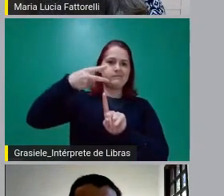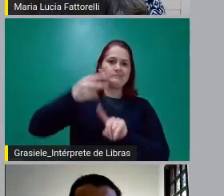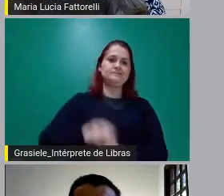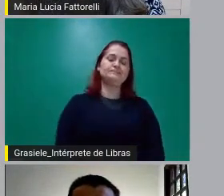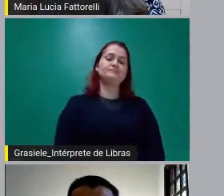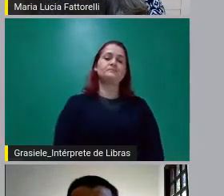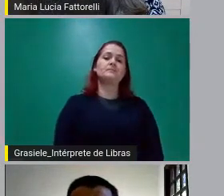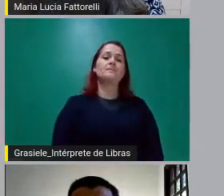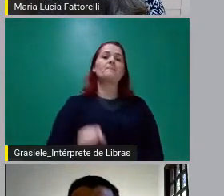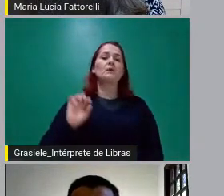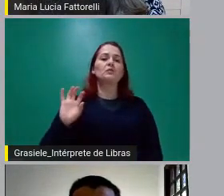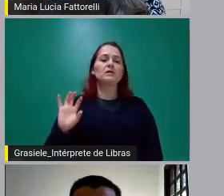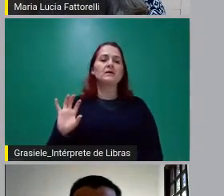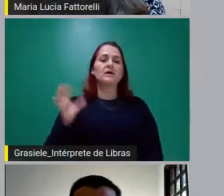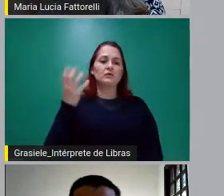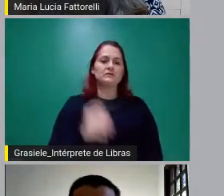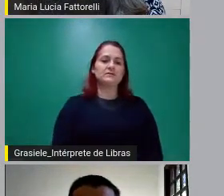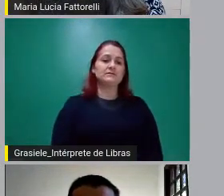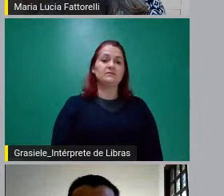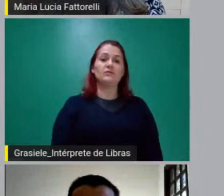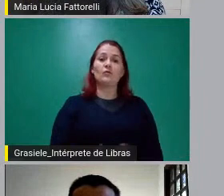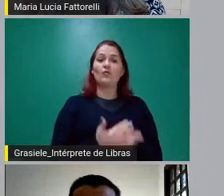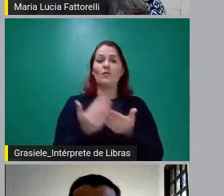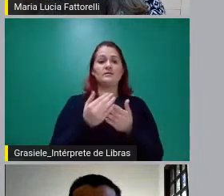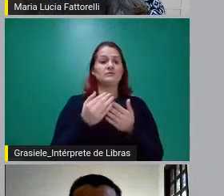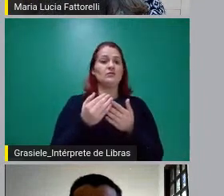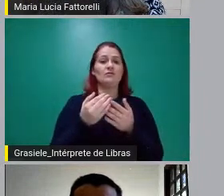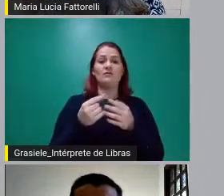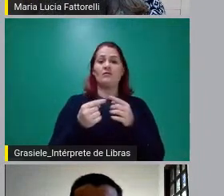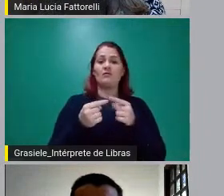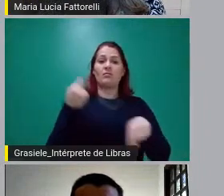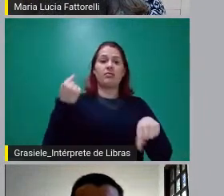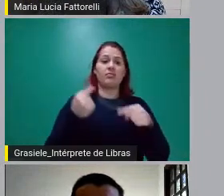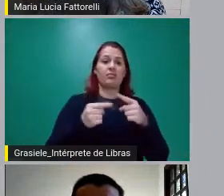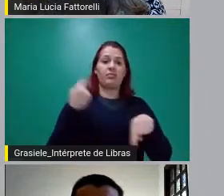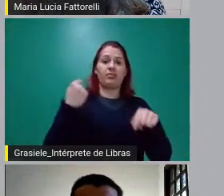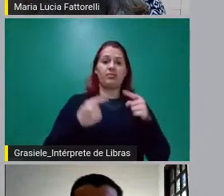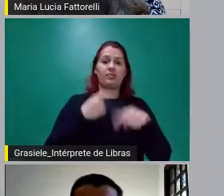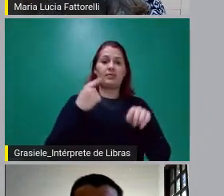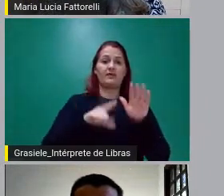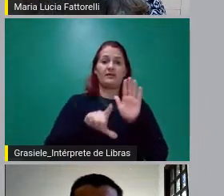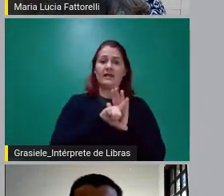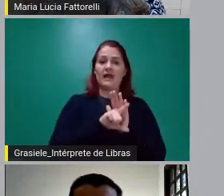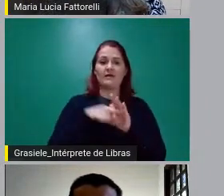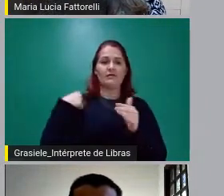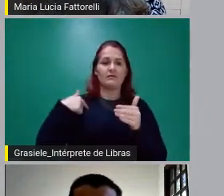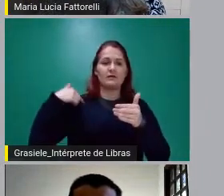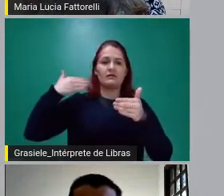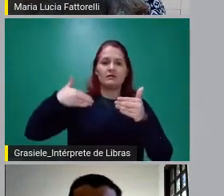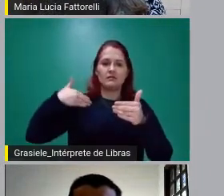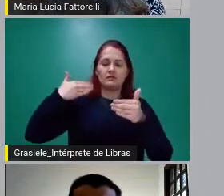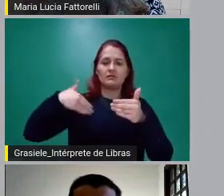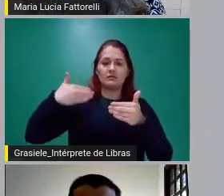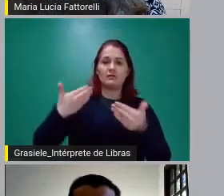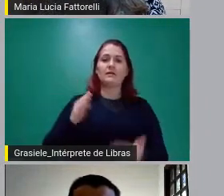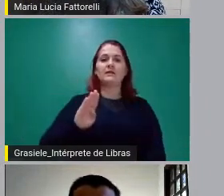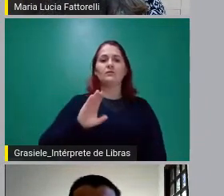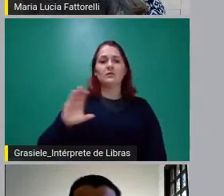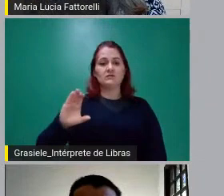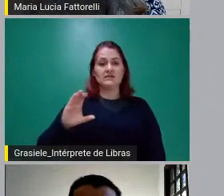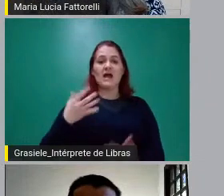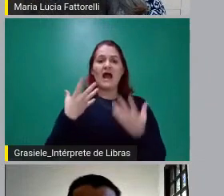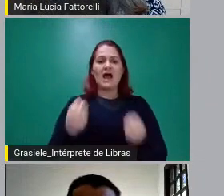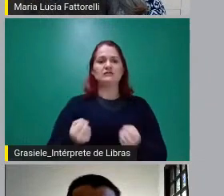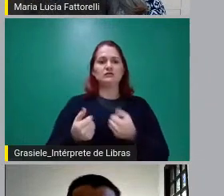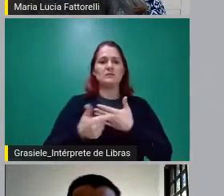disso? Né? É uma ilegitimidade atrás da outra. Acordos internacionais nos quais o Banco Central assumiu o papel devedor da dívida externa pública